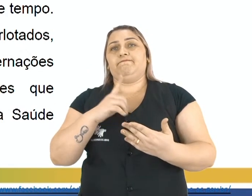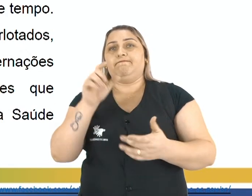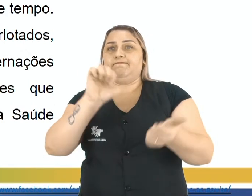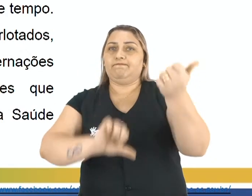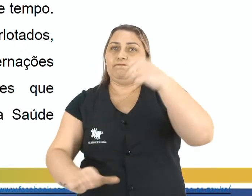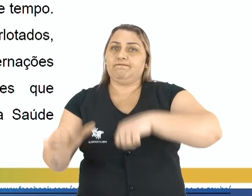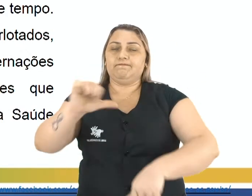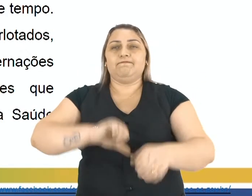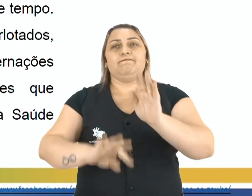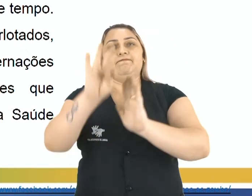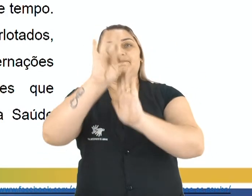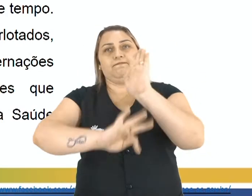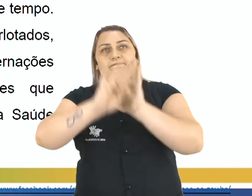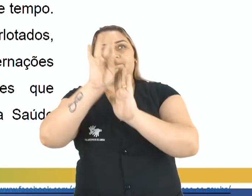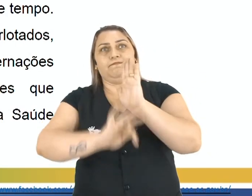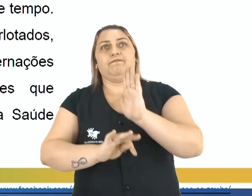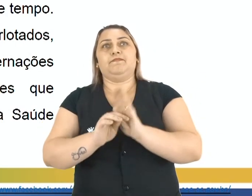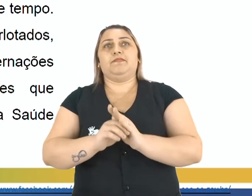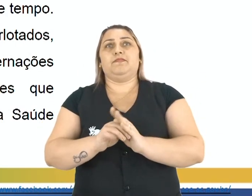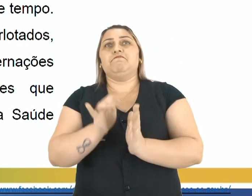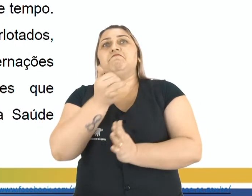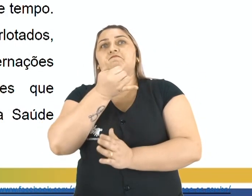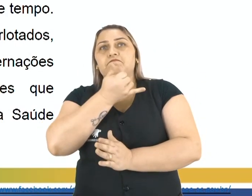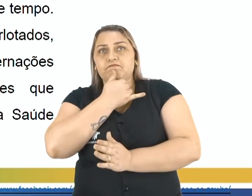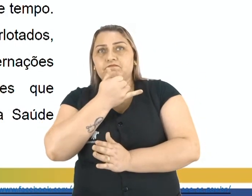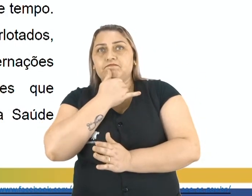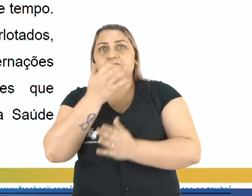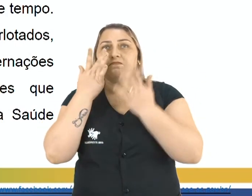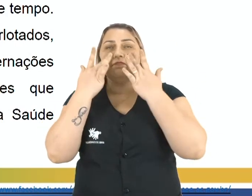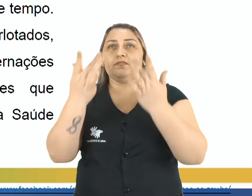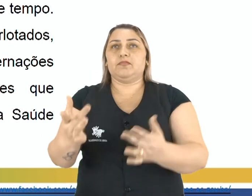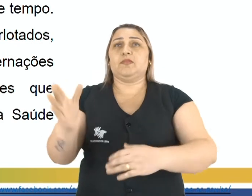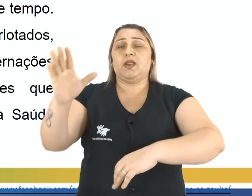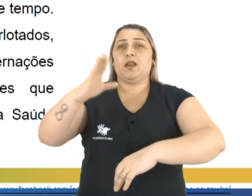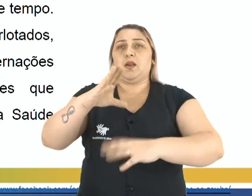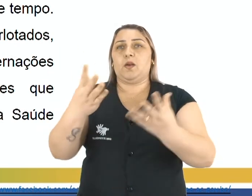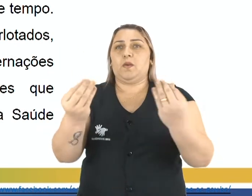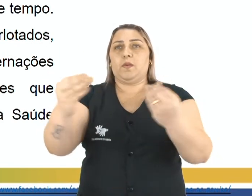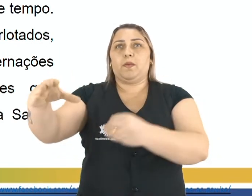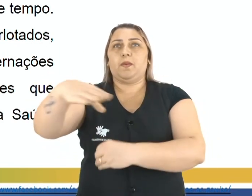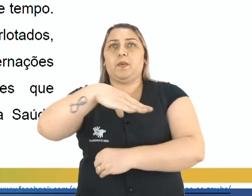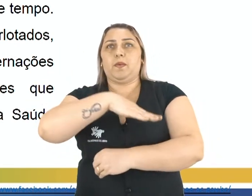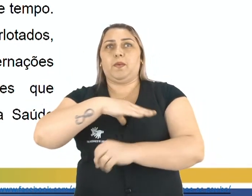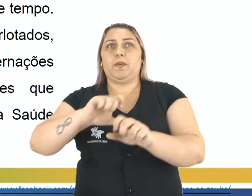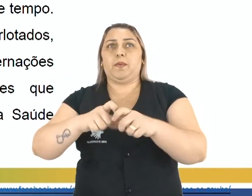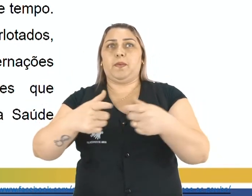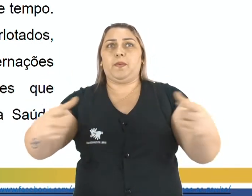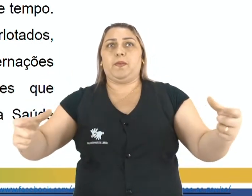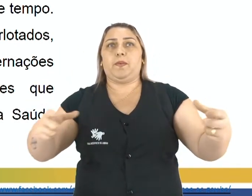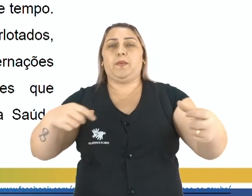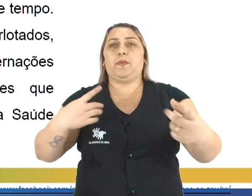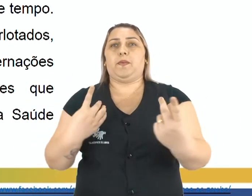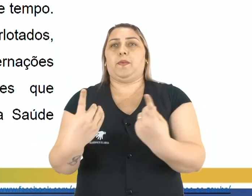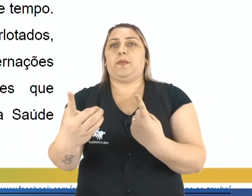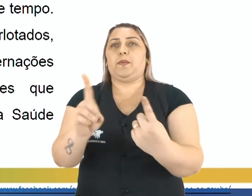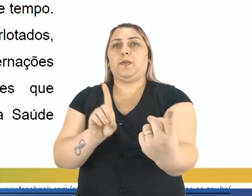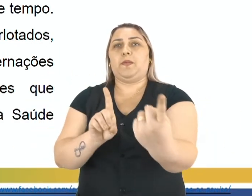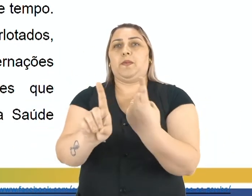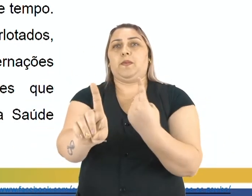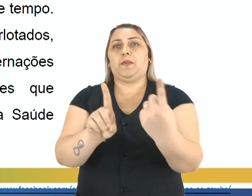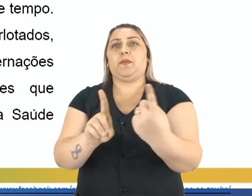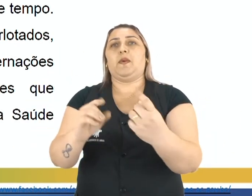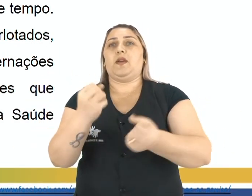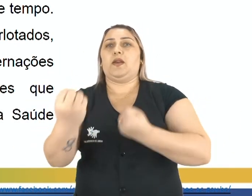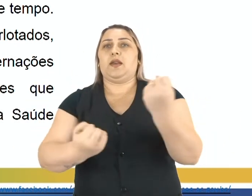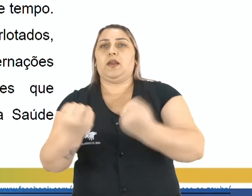nesse texto? Olha só, outro trecho. Infelizmente, observa-se em muitas cidades o aumento e a circulação de pessoas e